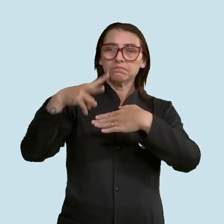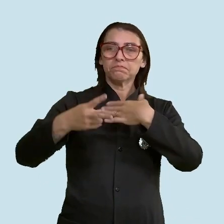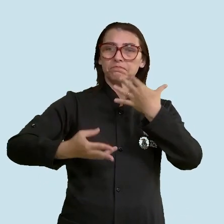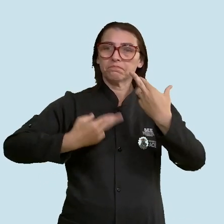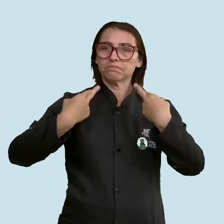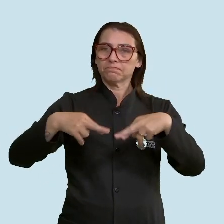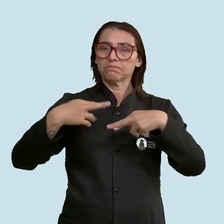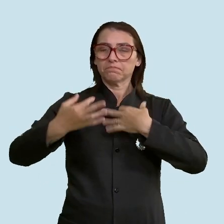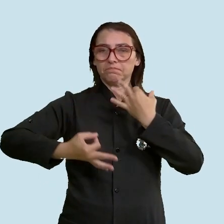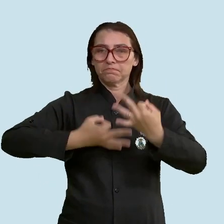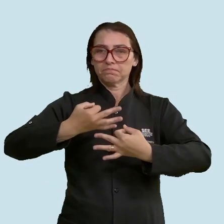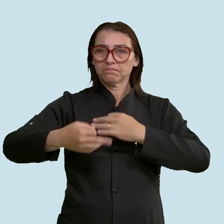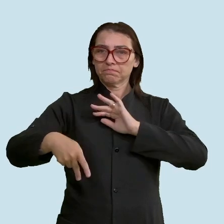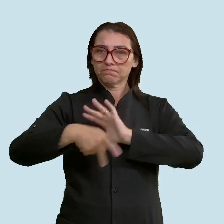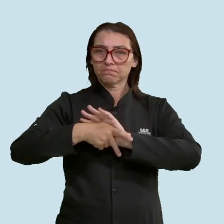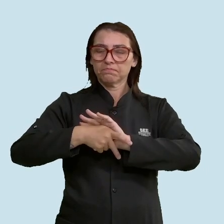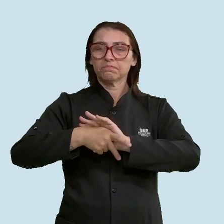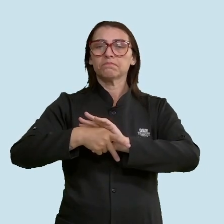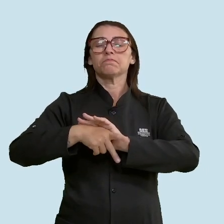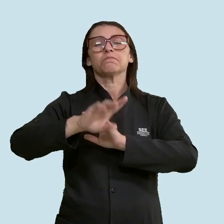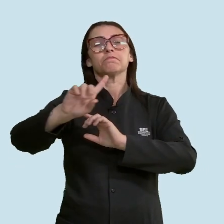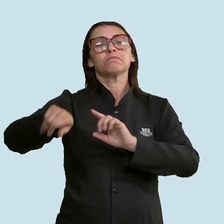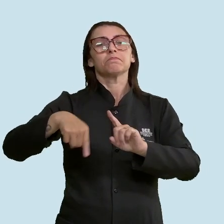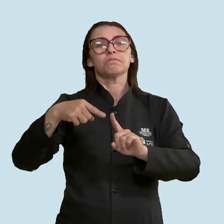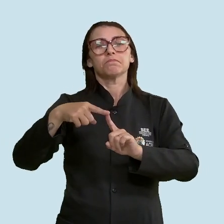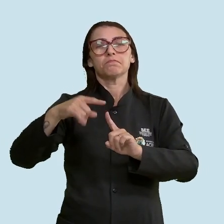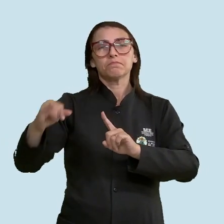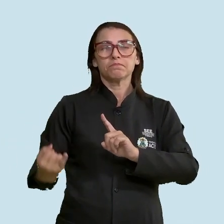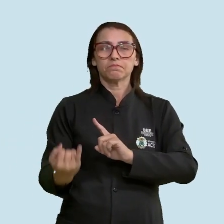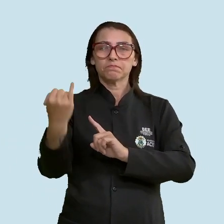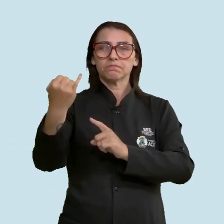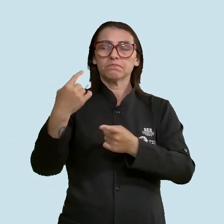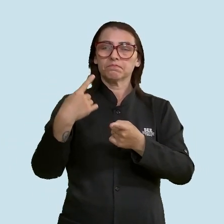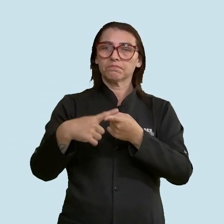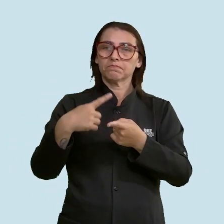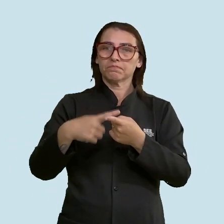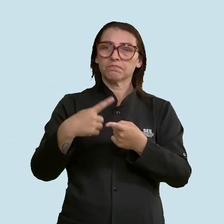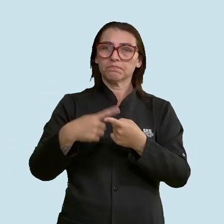crítico e fundamental,